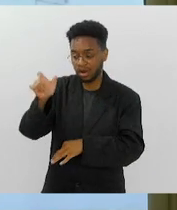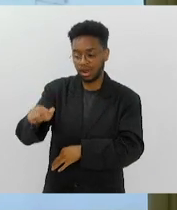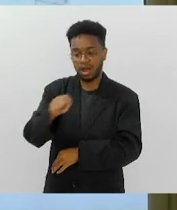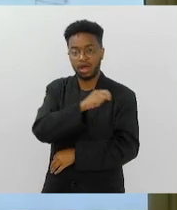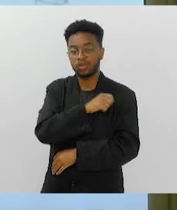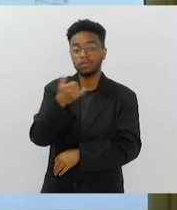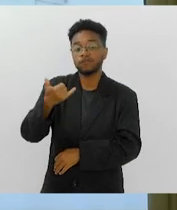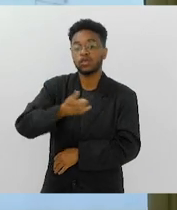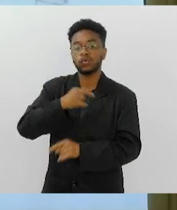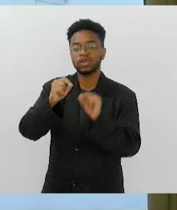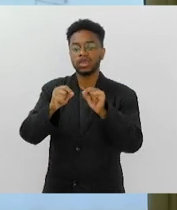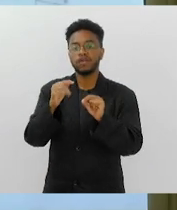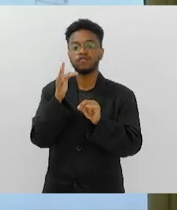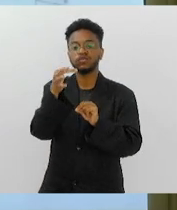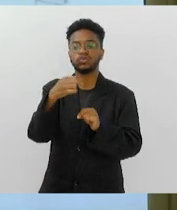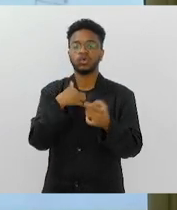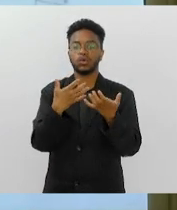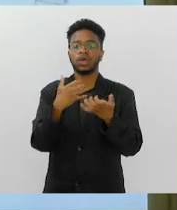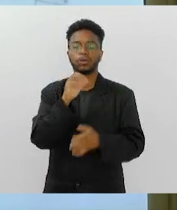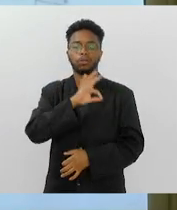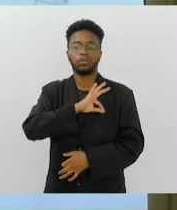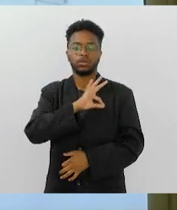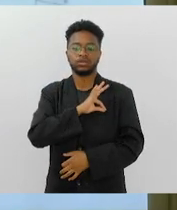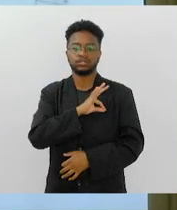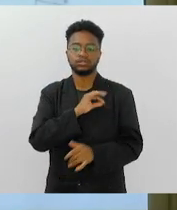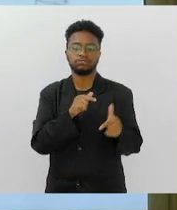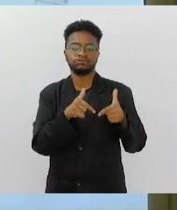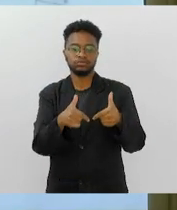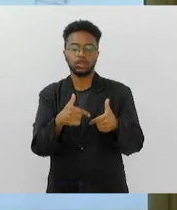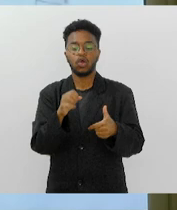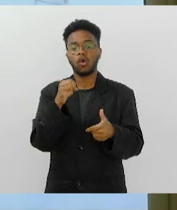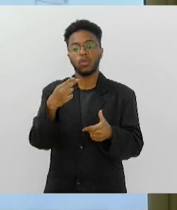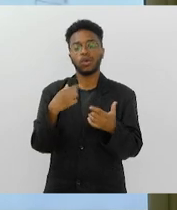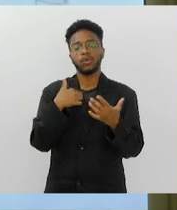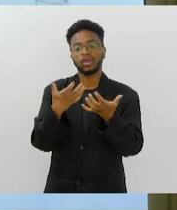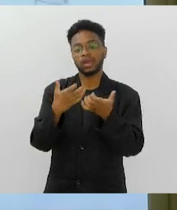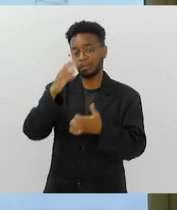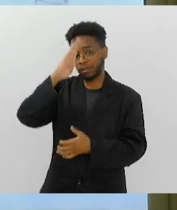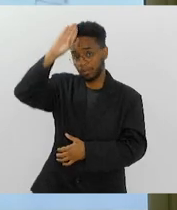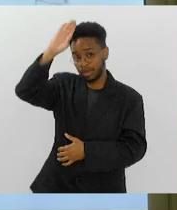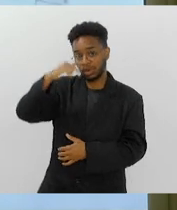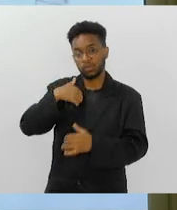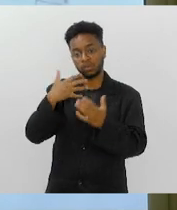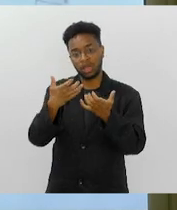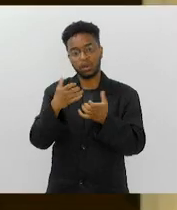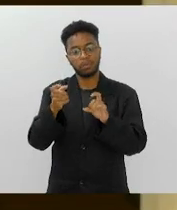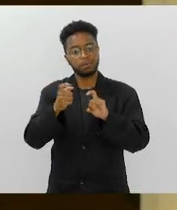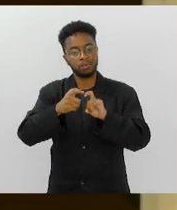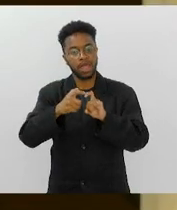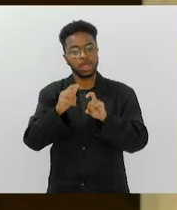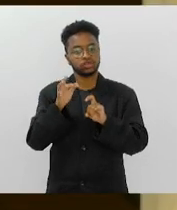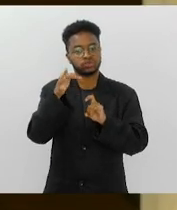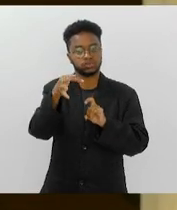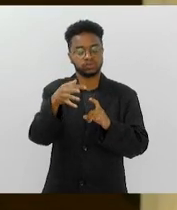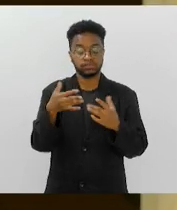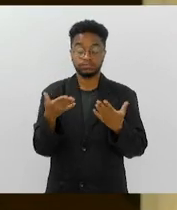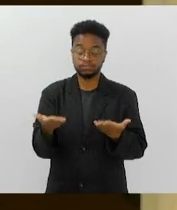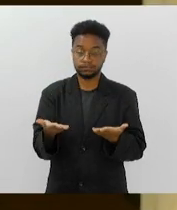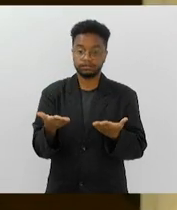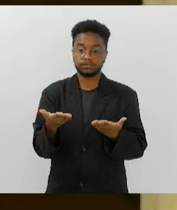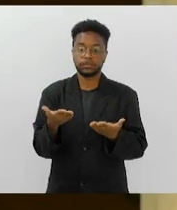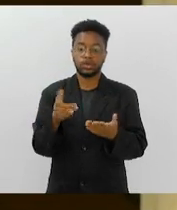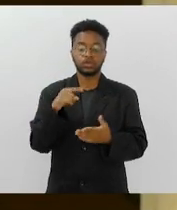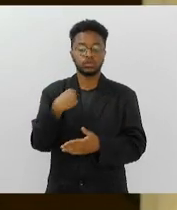quero ser policial militar, eu quero ser bombeiro militar, eu quero ser médico. Então, assim, a gente realmente